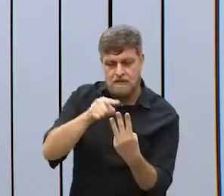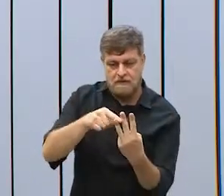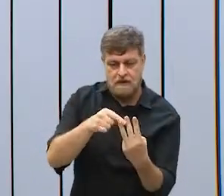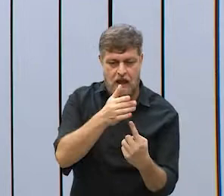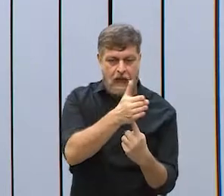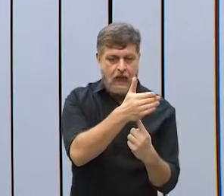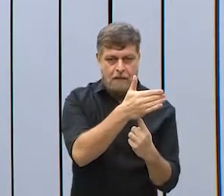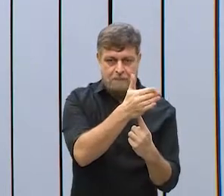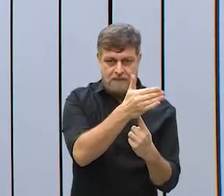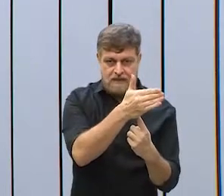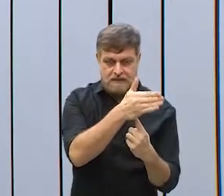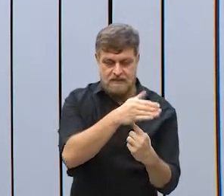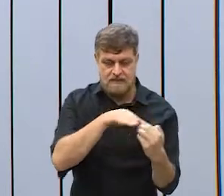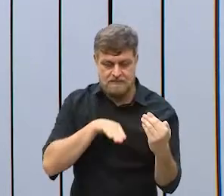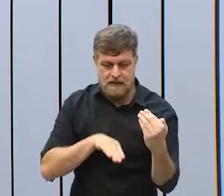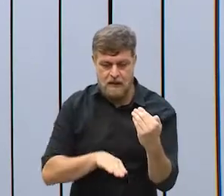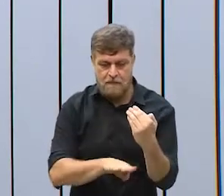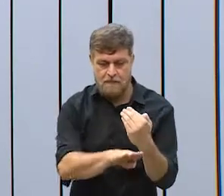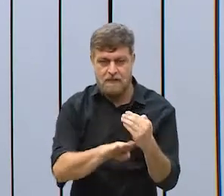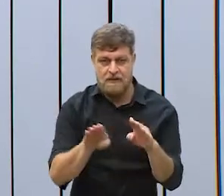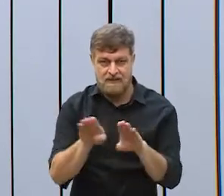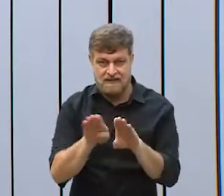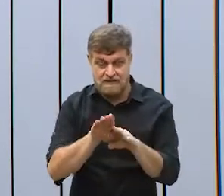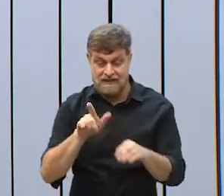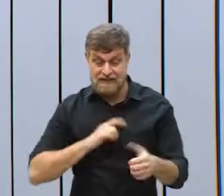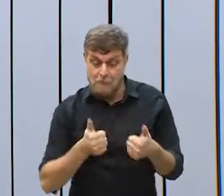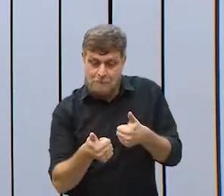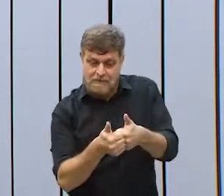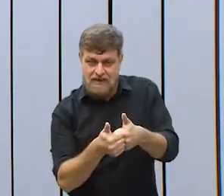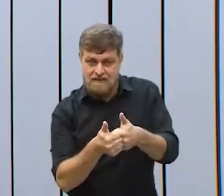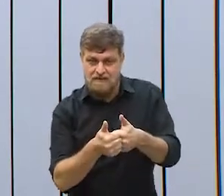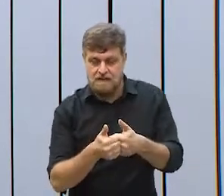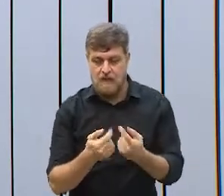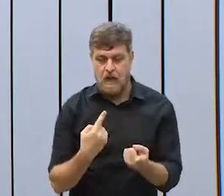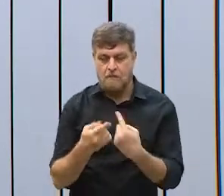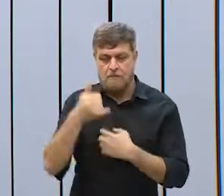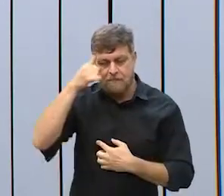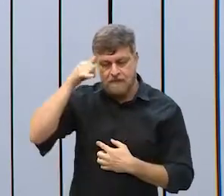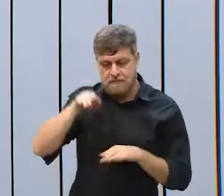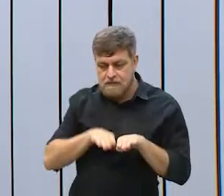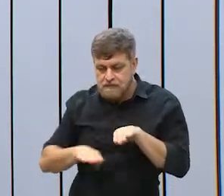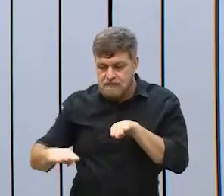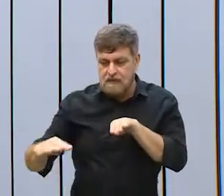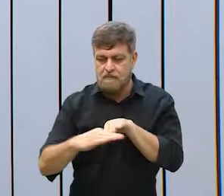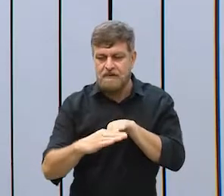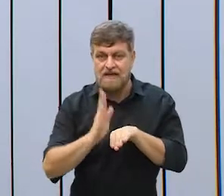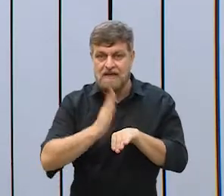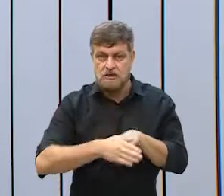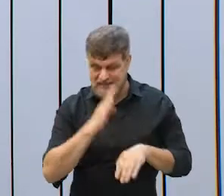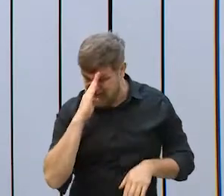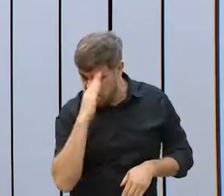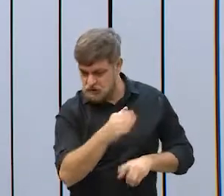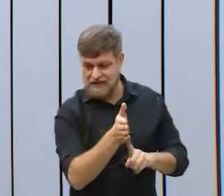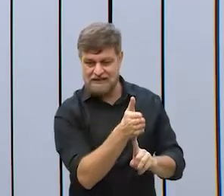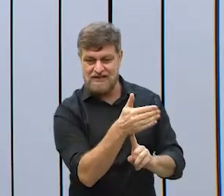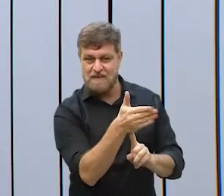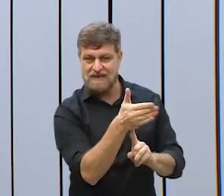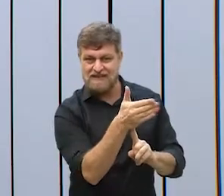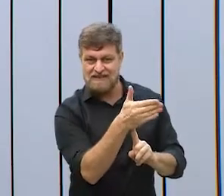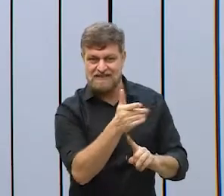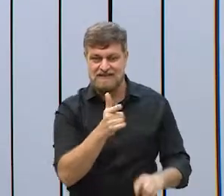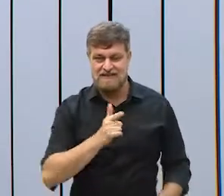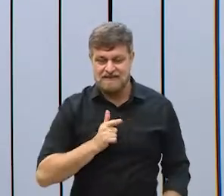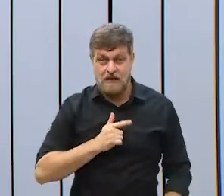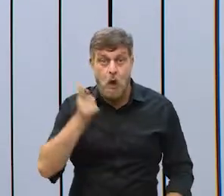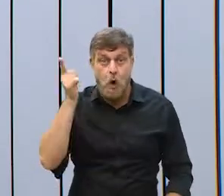Bandeirantes passa por cima, Adalberto Panzan e a Bandeirantes. Então seria ligar John Boy na Panzan, que já cai na Bandeirantes, por trás do shopping.